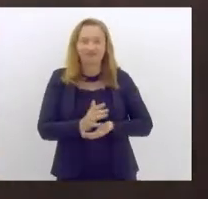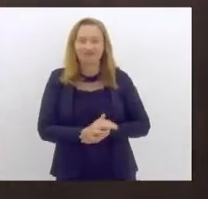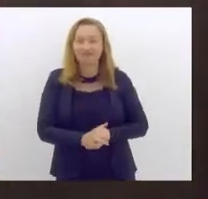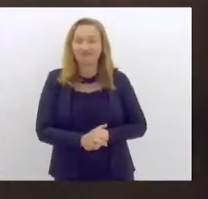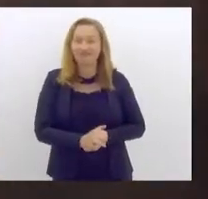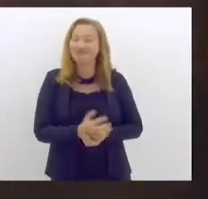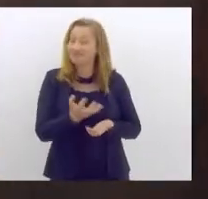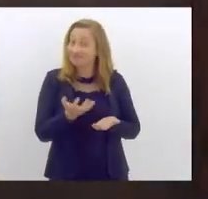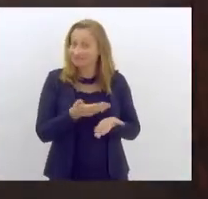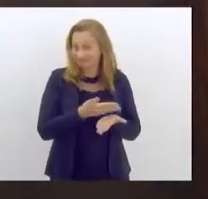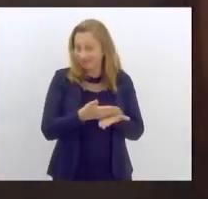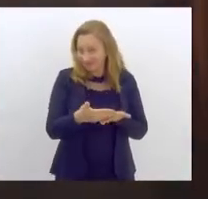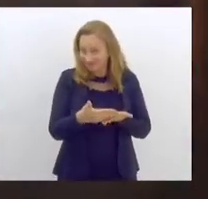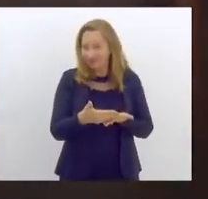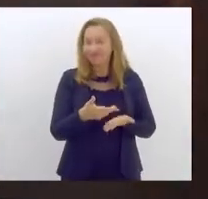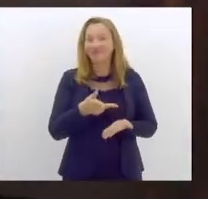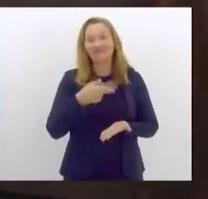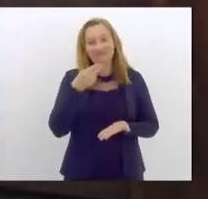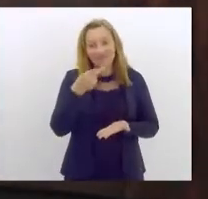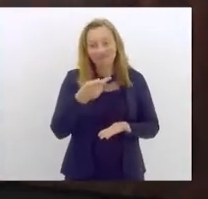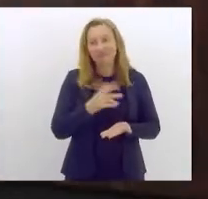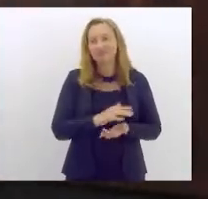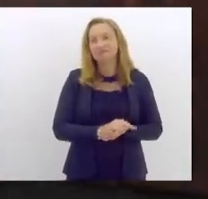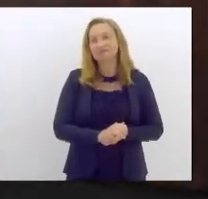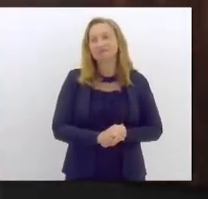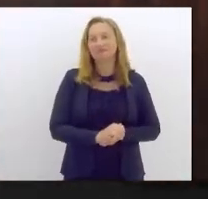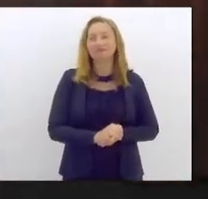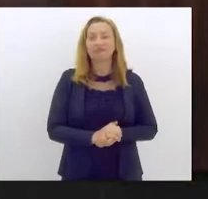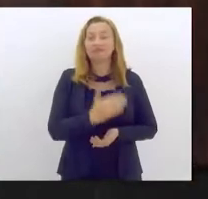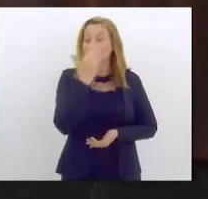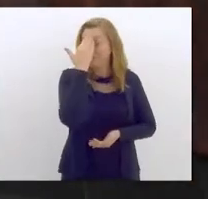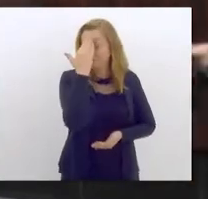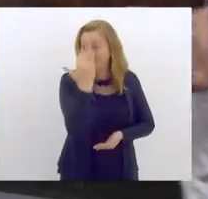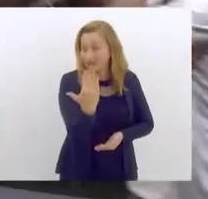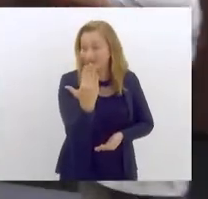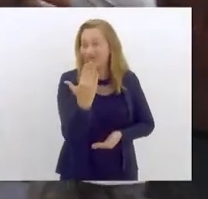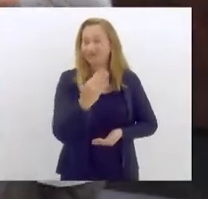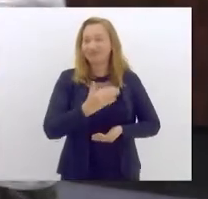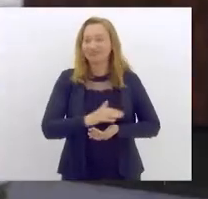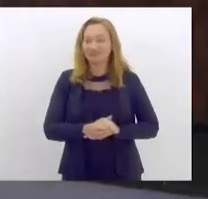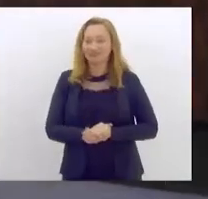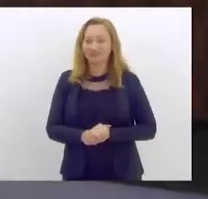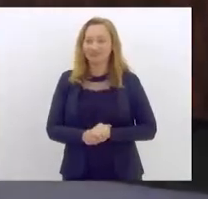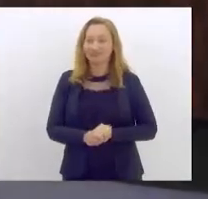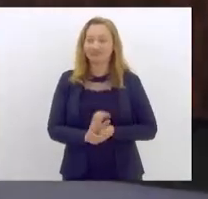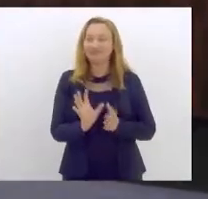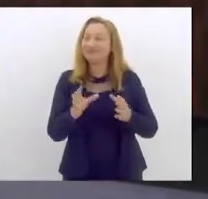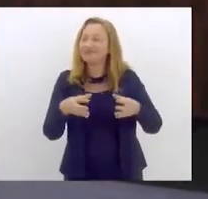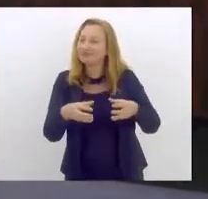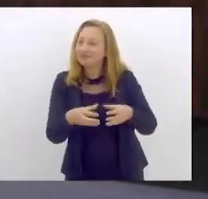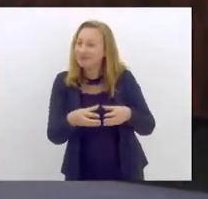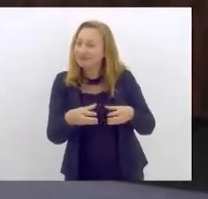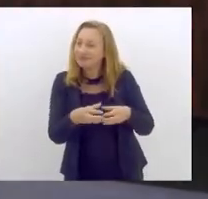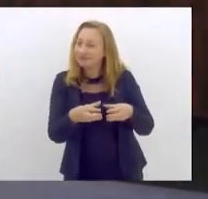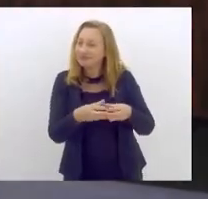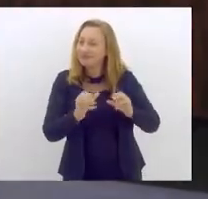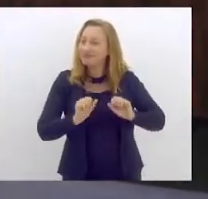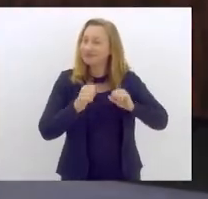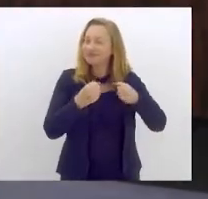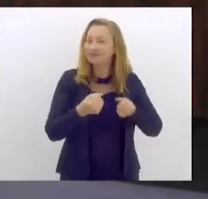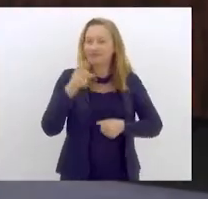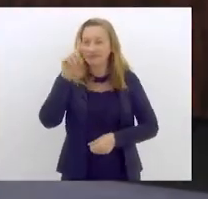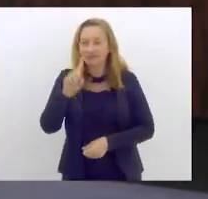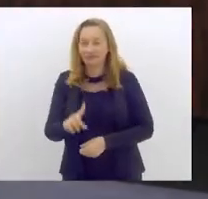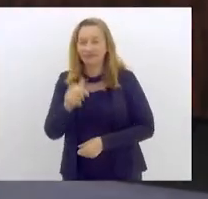iniciar essa fala agradecendo muito a comissão de defesa dos direitos